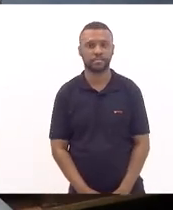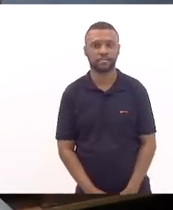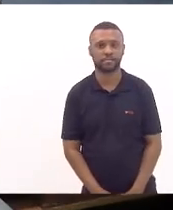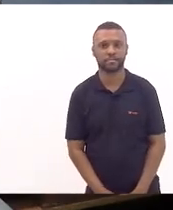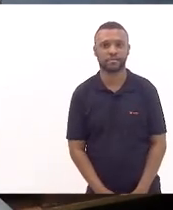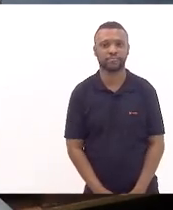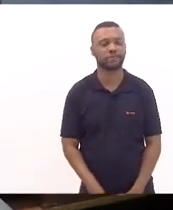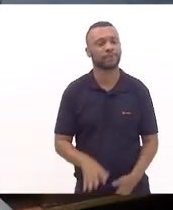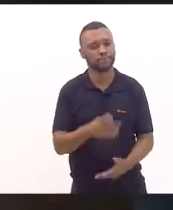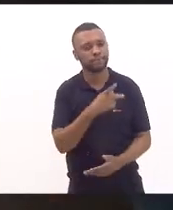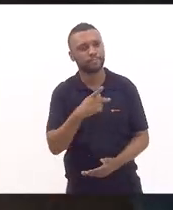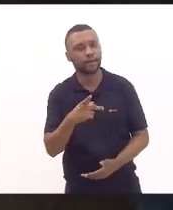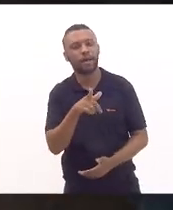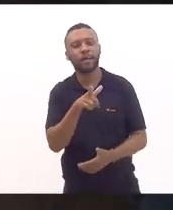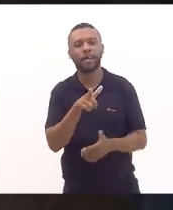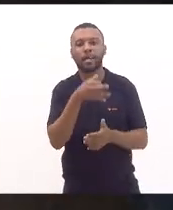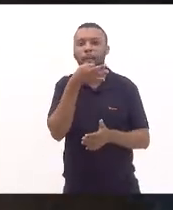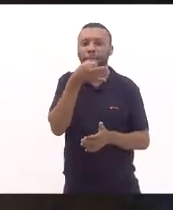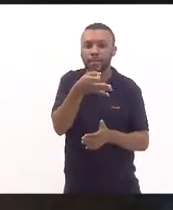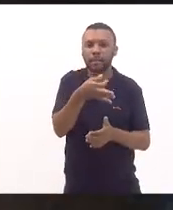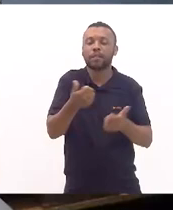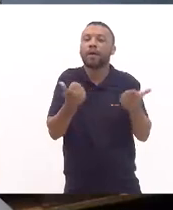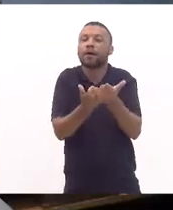Senhor presidente, acompanha o parecer da CCJ.